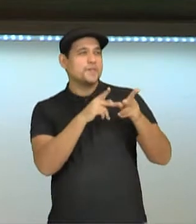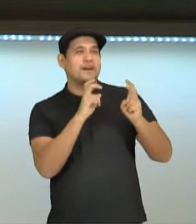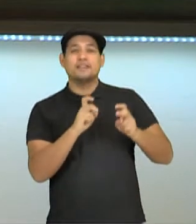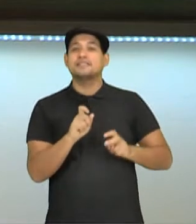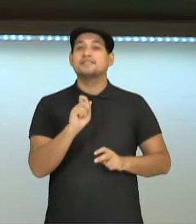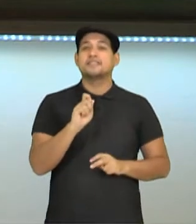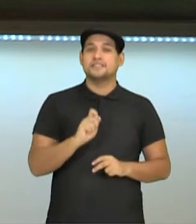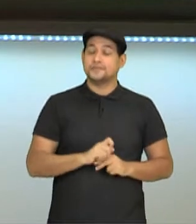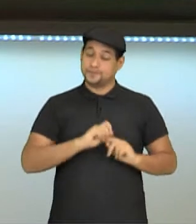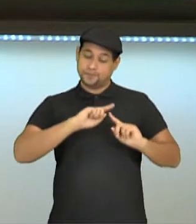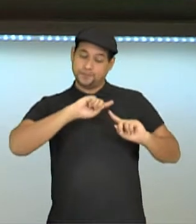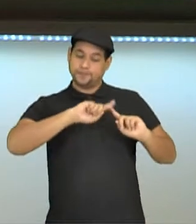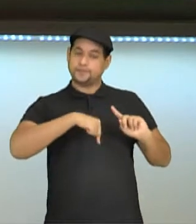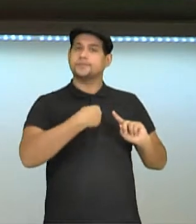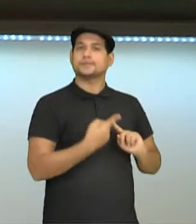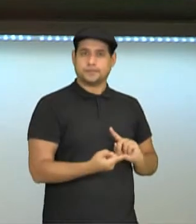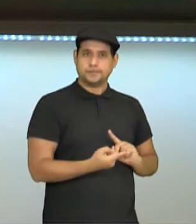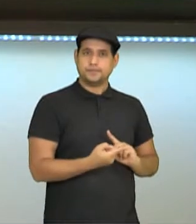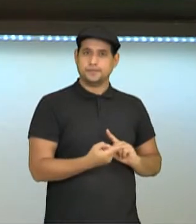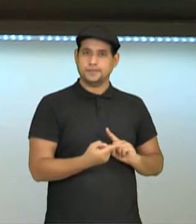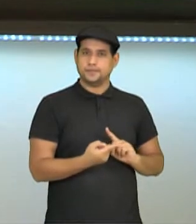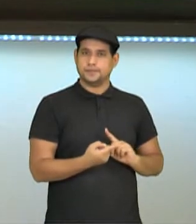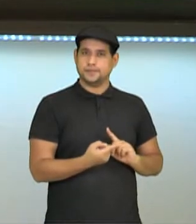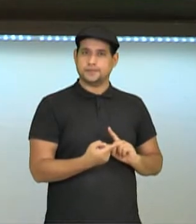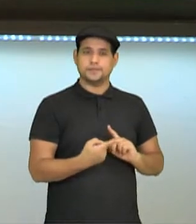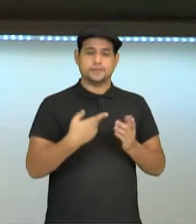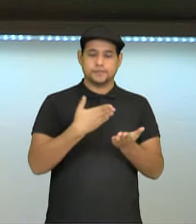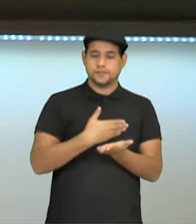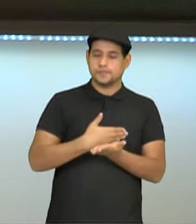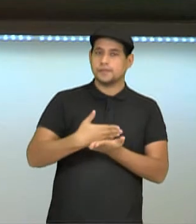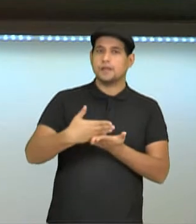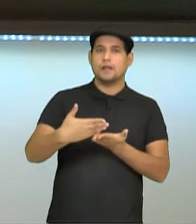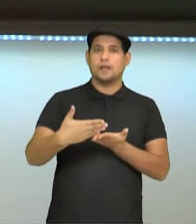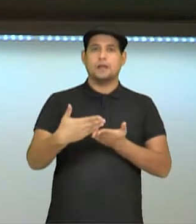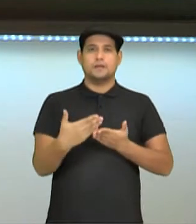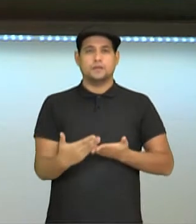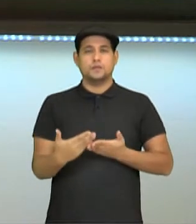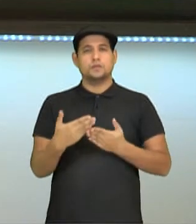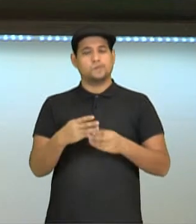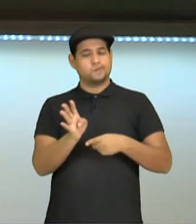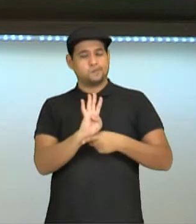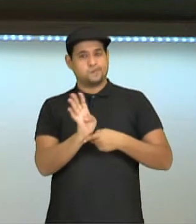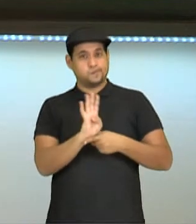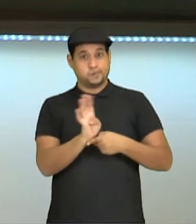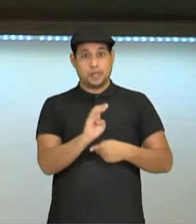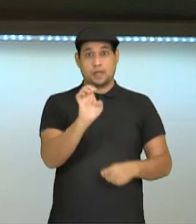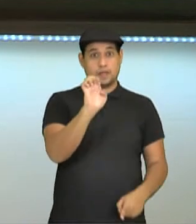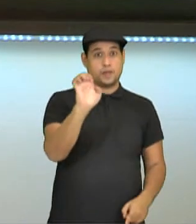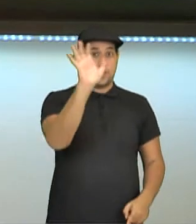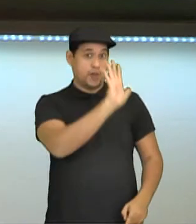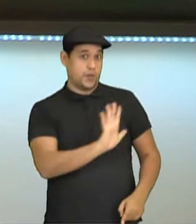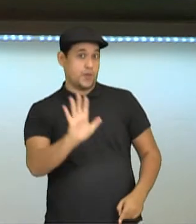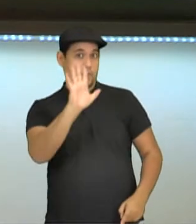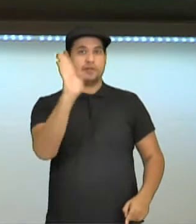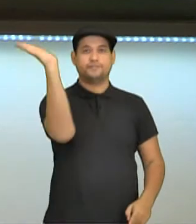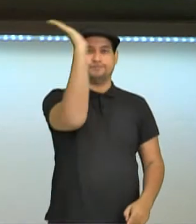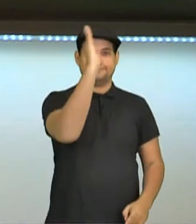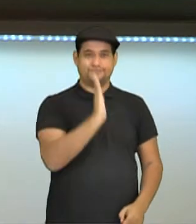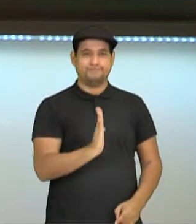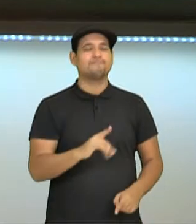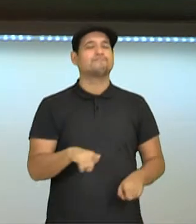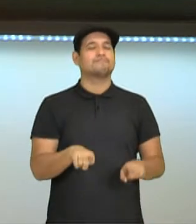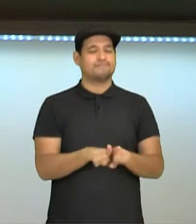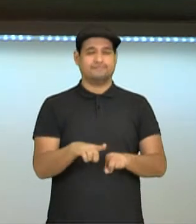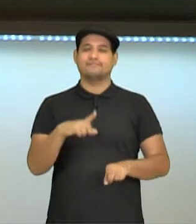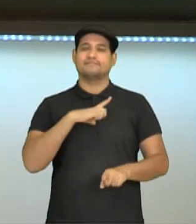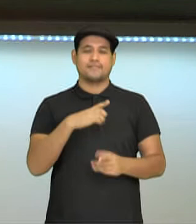que pouco depois do início do cinema lá na Europa, o Brasil também já teve